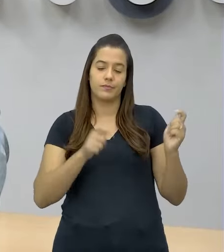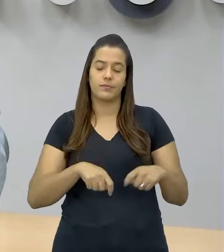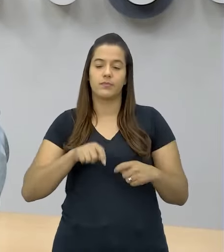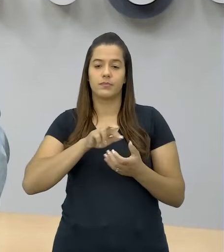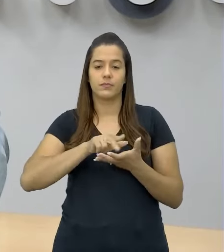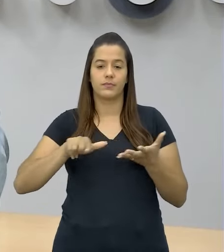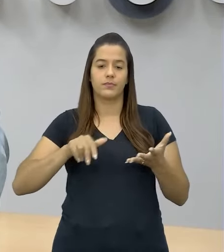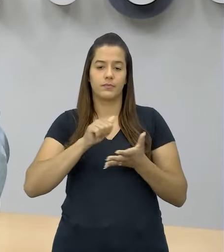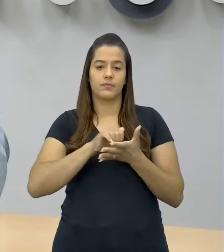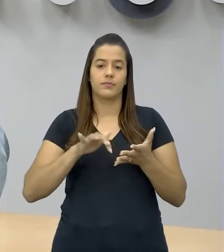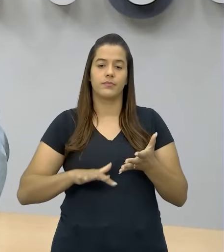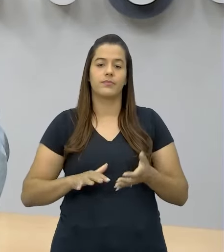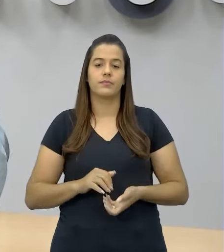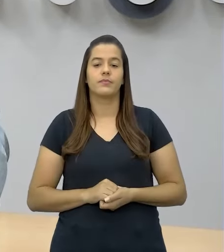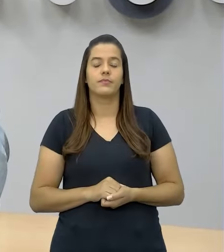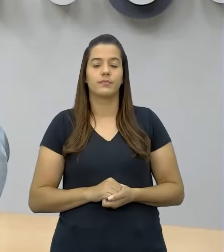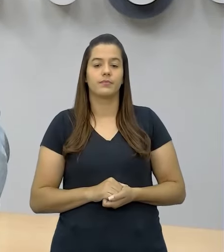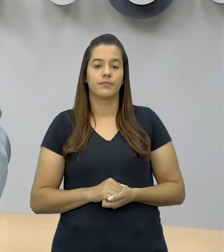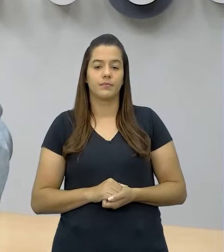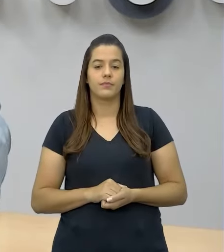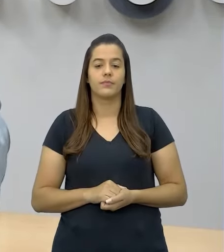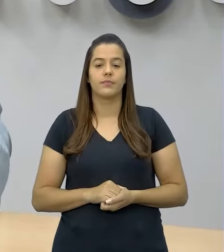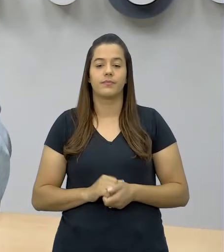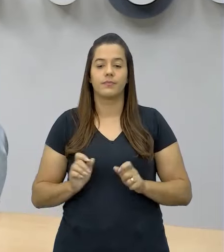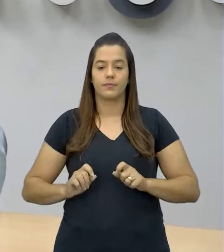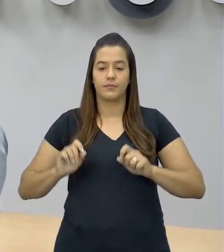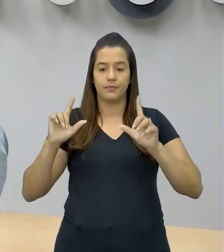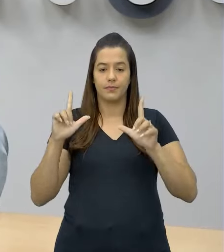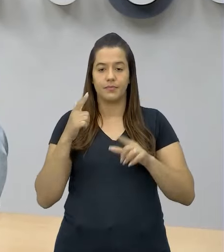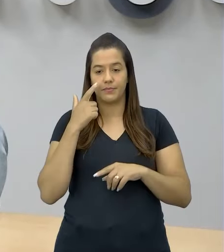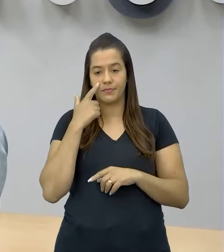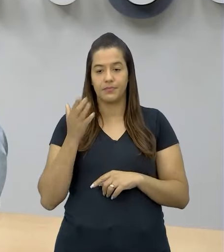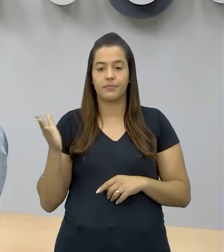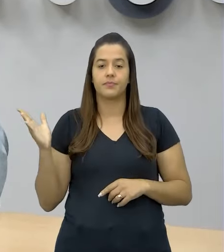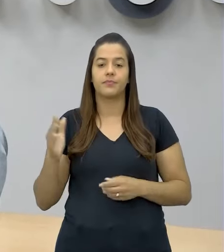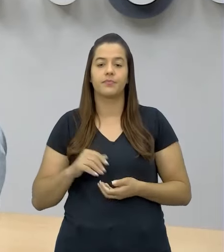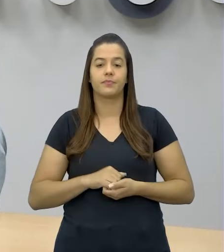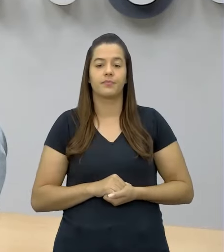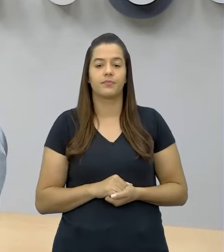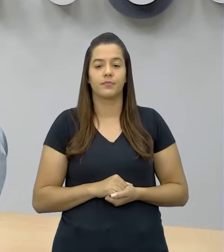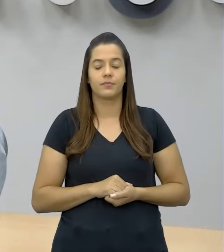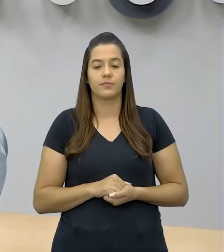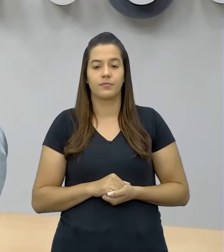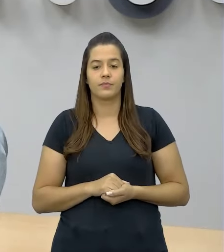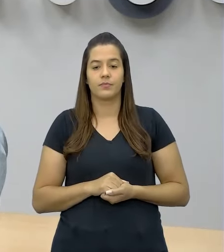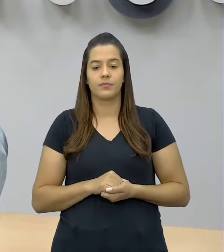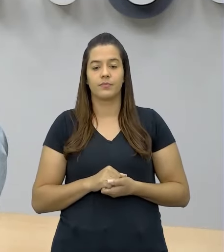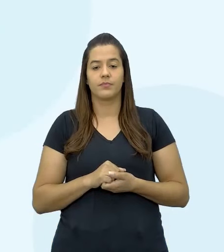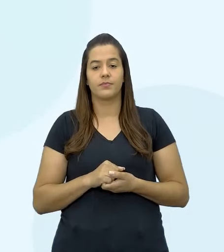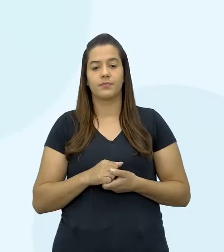as atividades. Então aqui na tela a gente está vendo um recorte do quadro